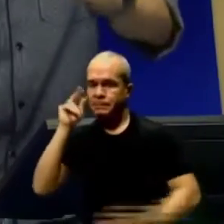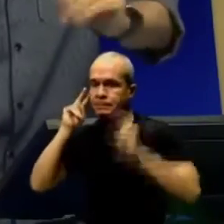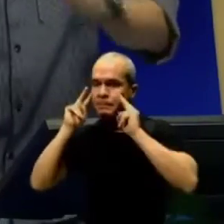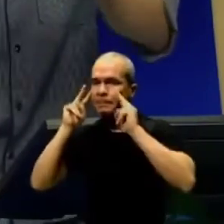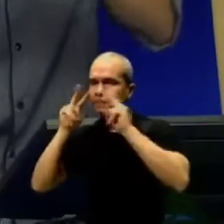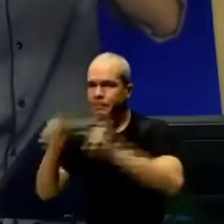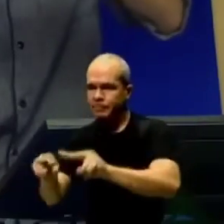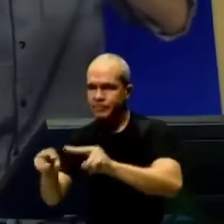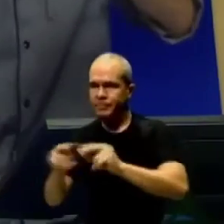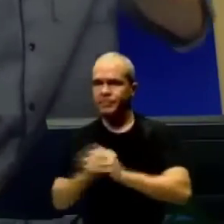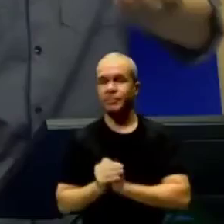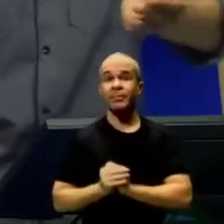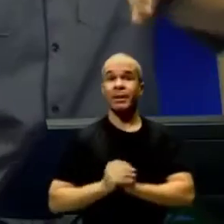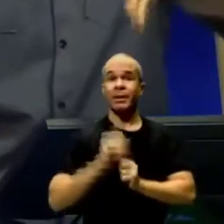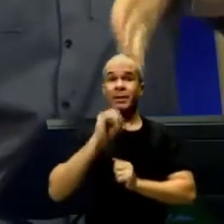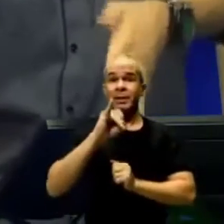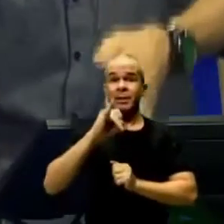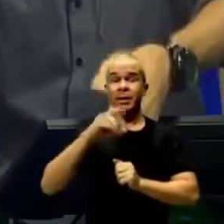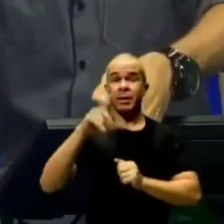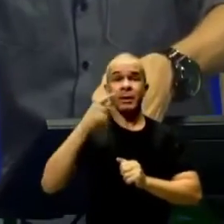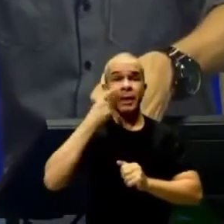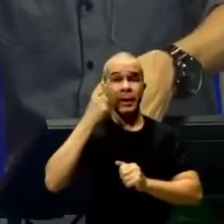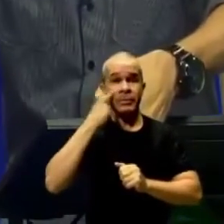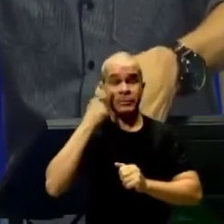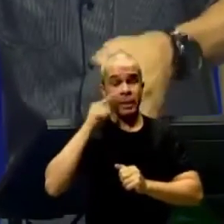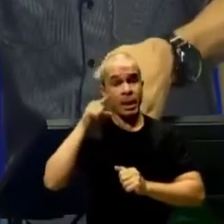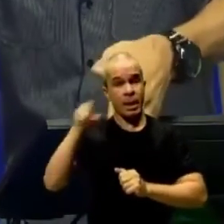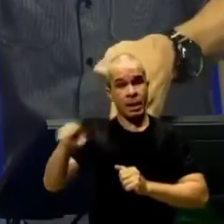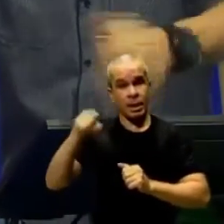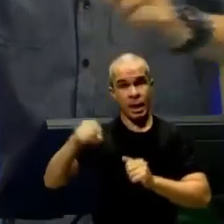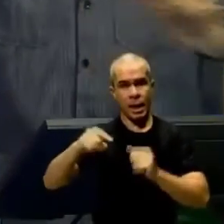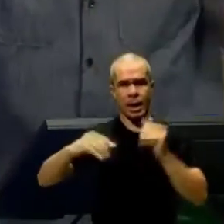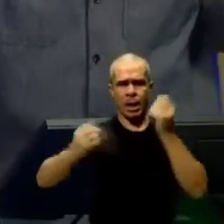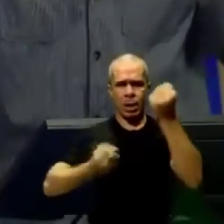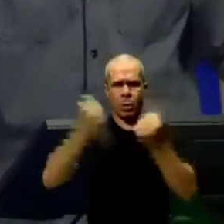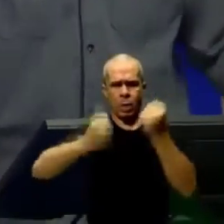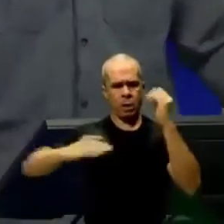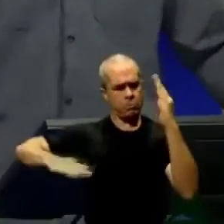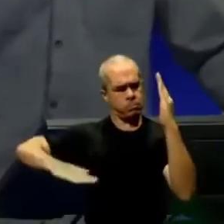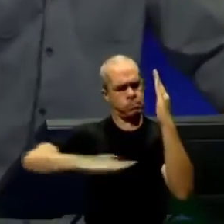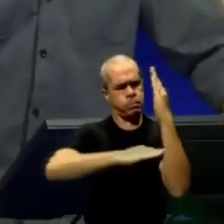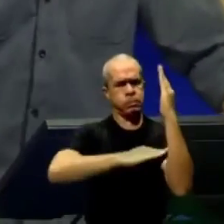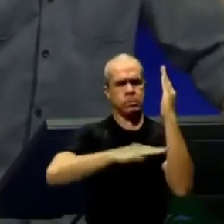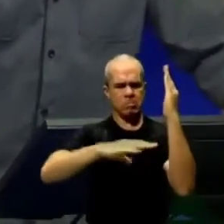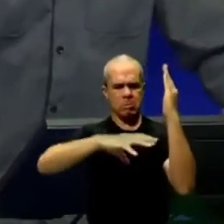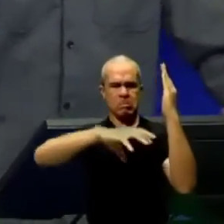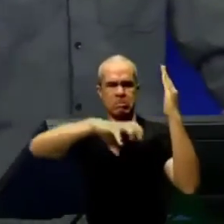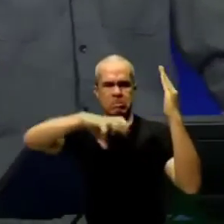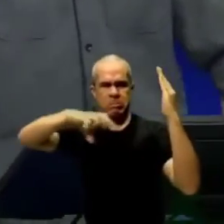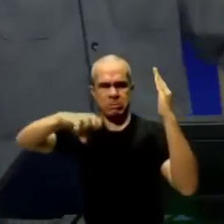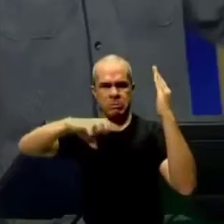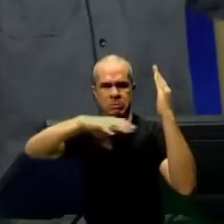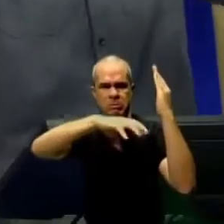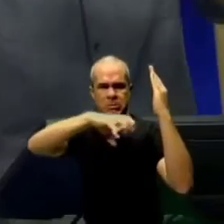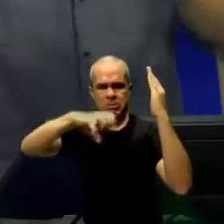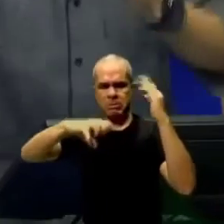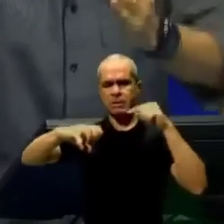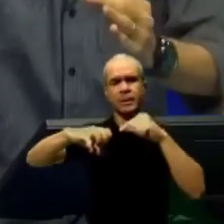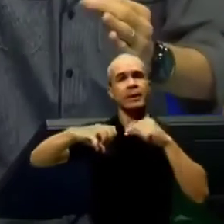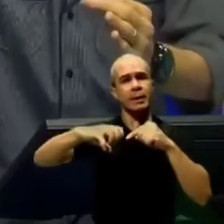você pegar na região que foi amassada e tocar lá na região que foi amassada, como é que vai estar aquela região? Vai